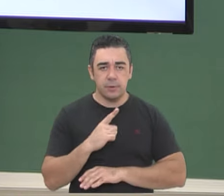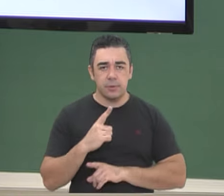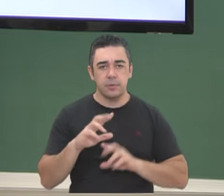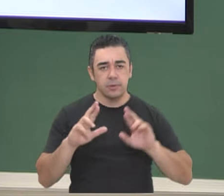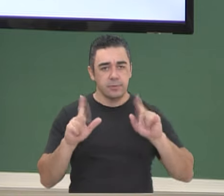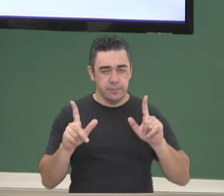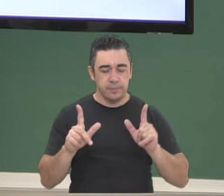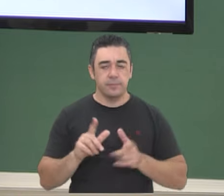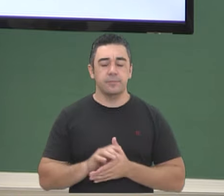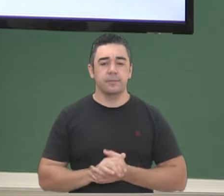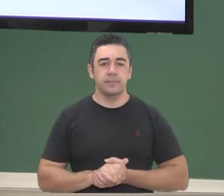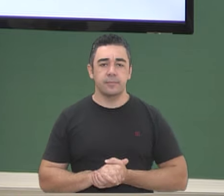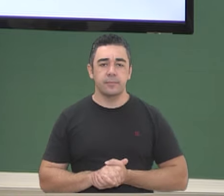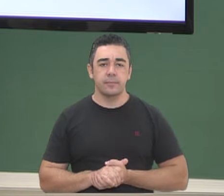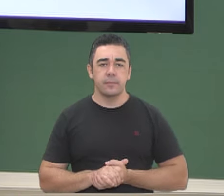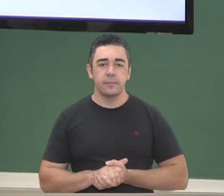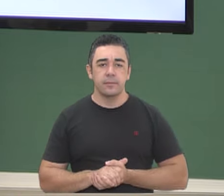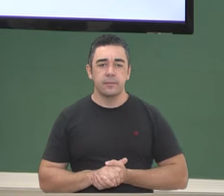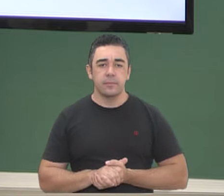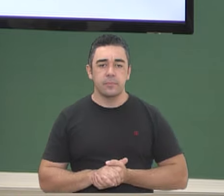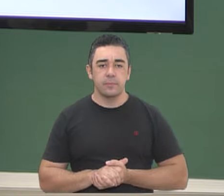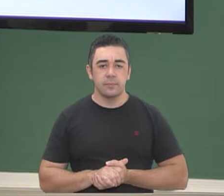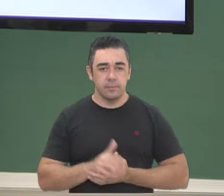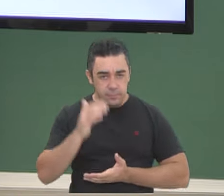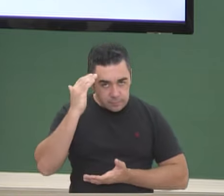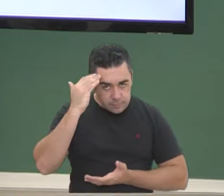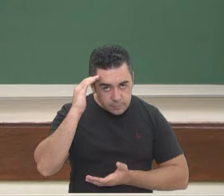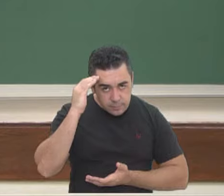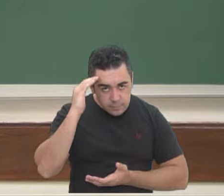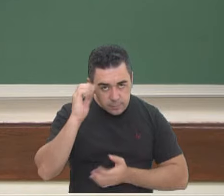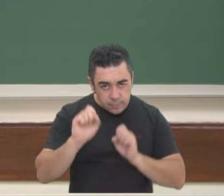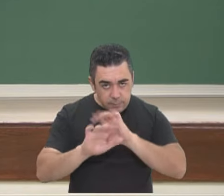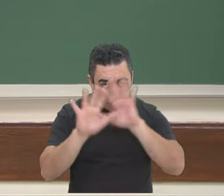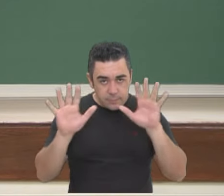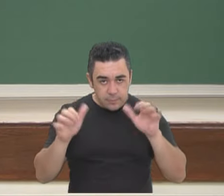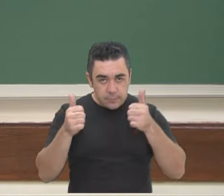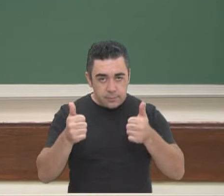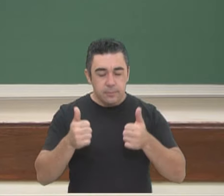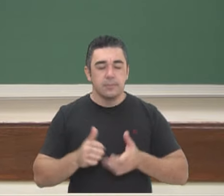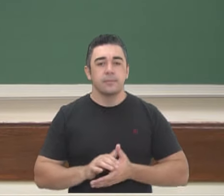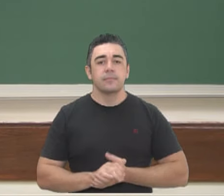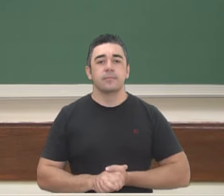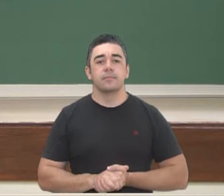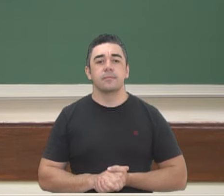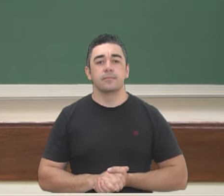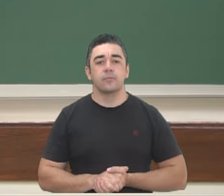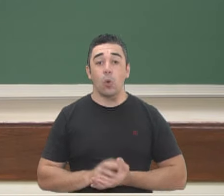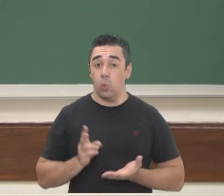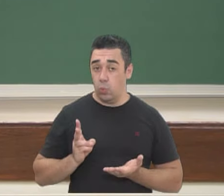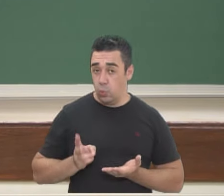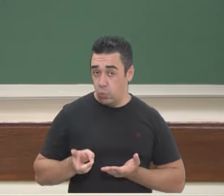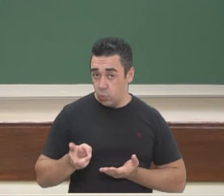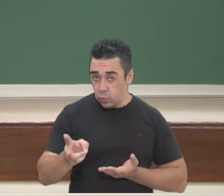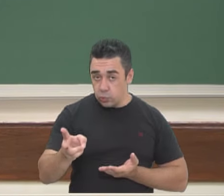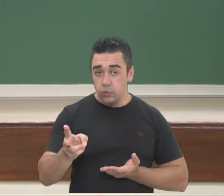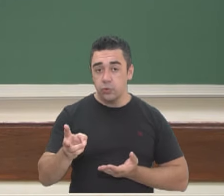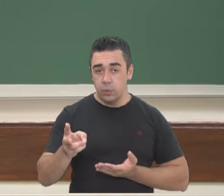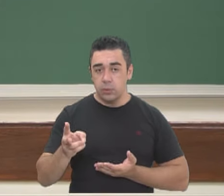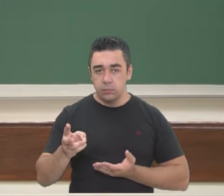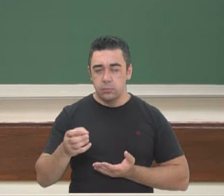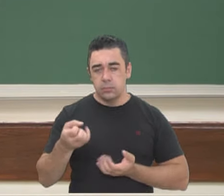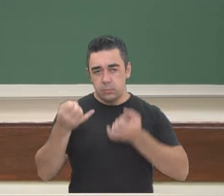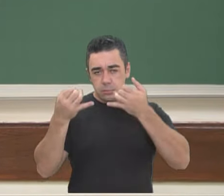empurrando eles em direções opostas beleza pessoal tá dando continuidade ao